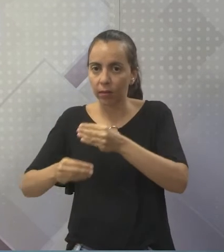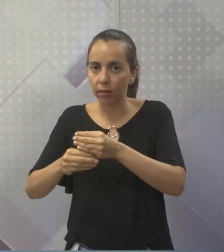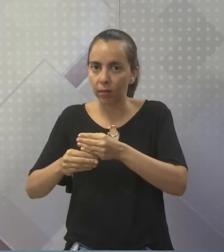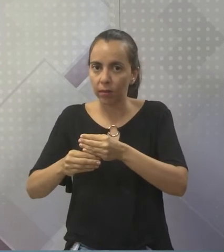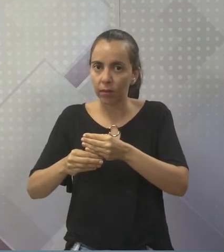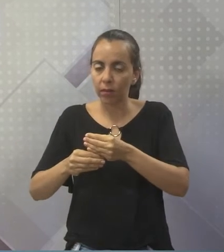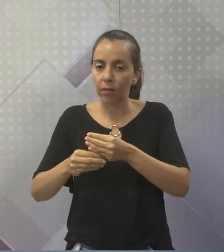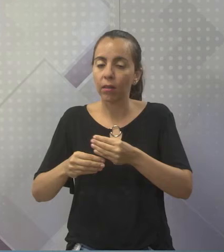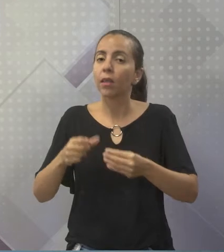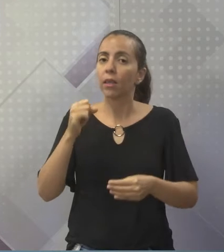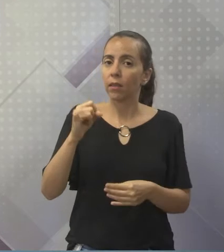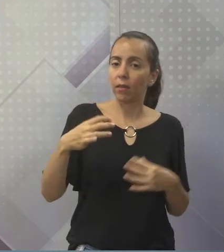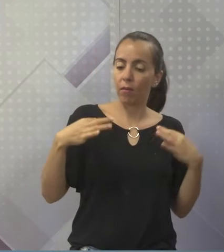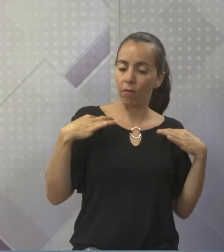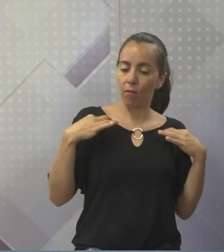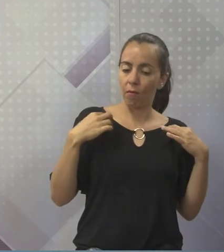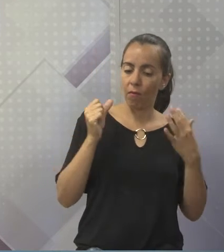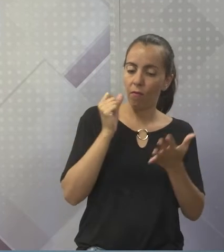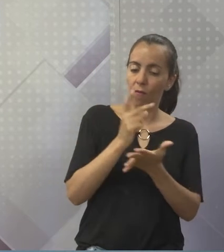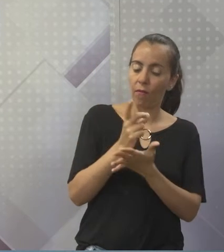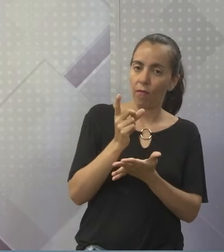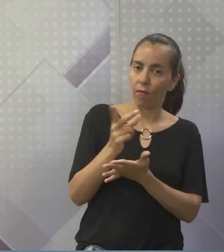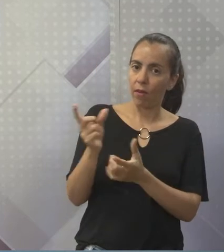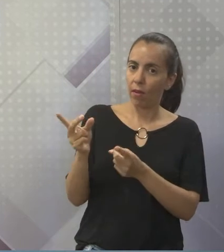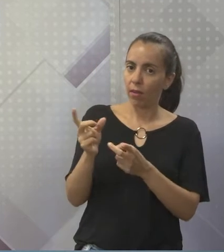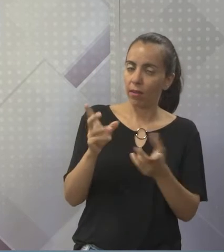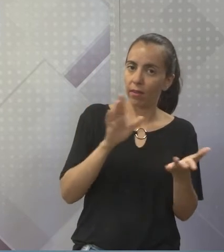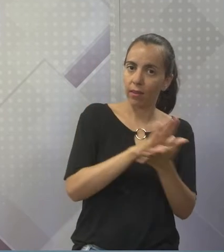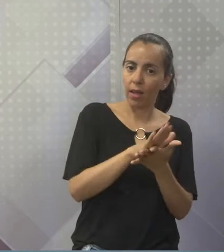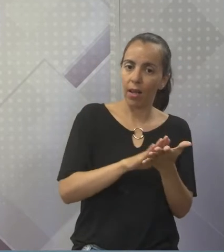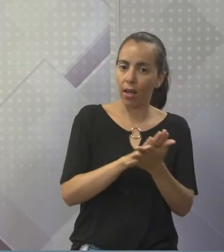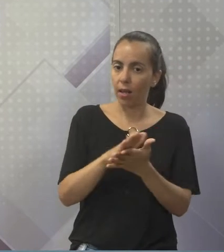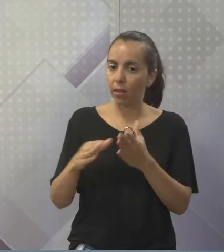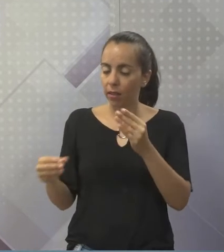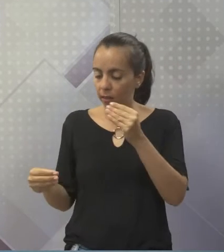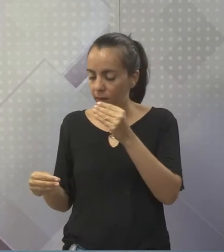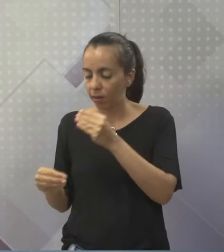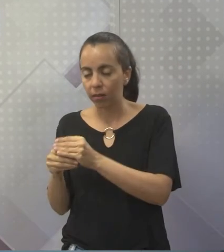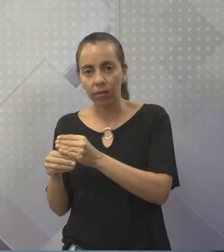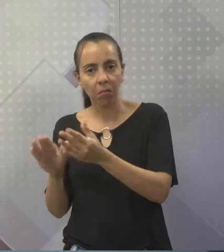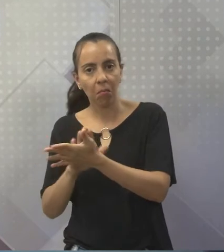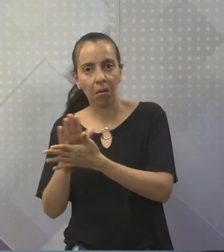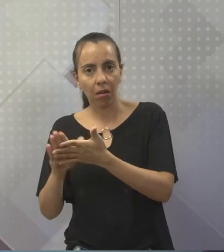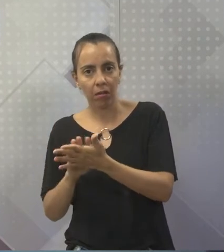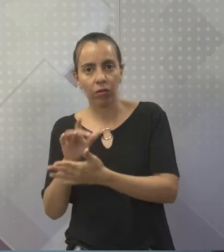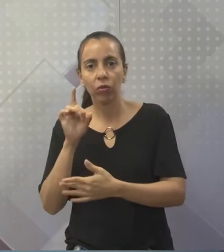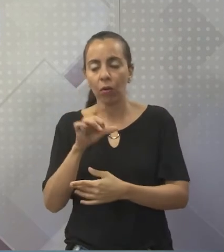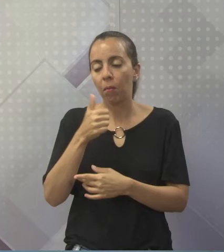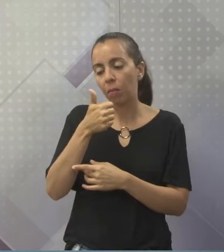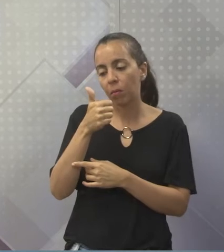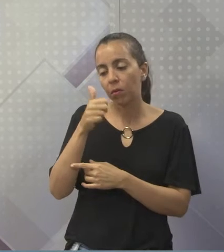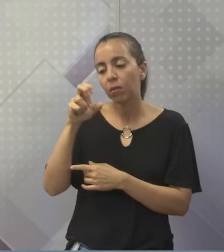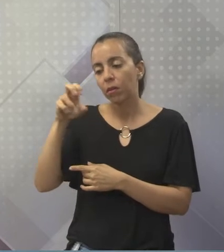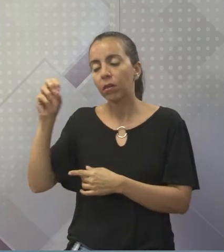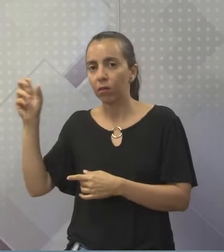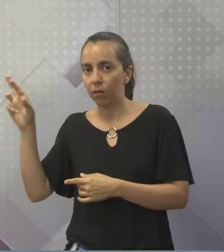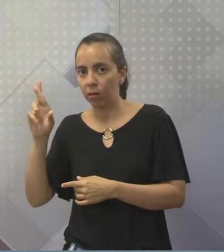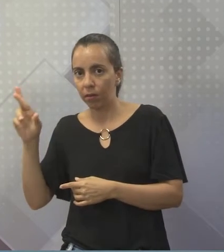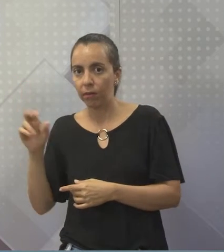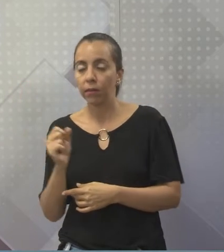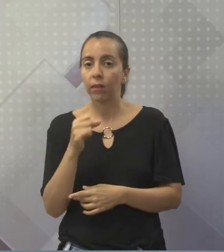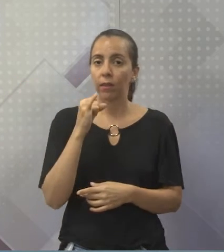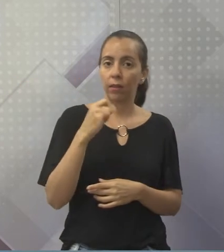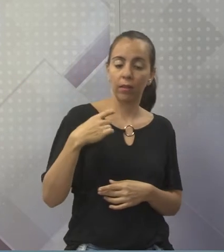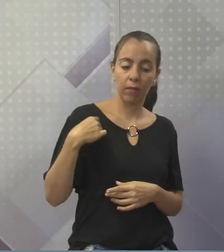não vende nenhuma peça, ele ganha R$ 1.500. Mas a partir do momento que ele vendeu uma, ele